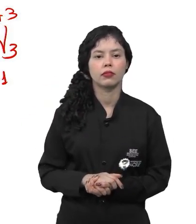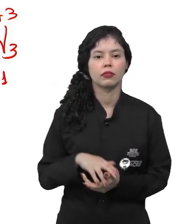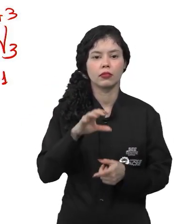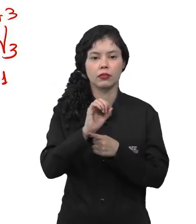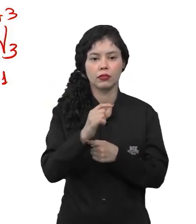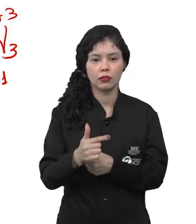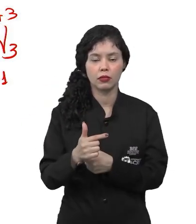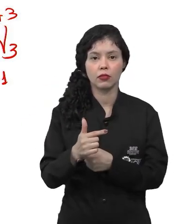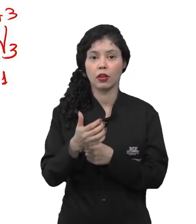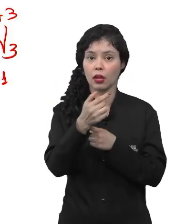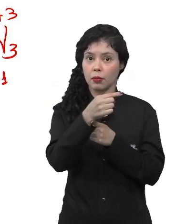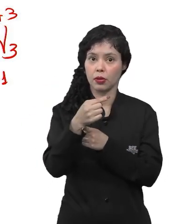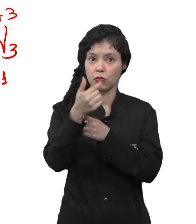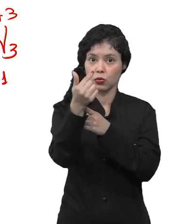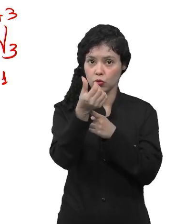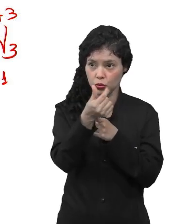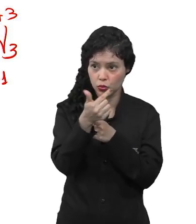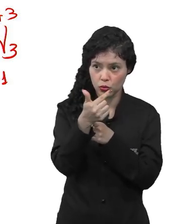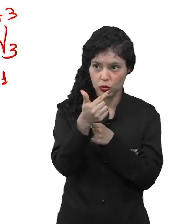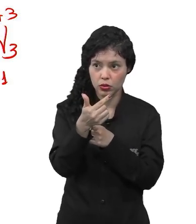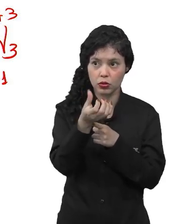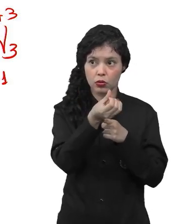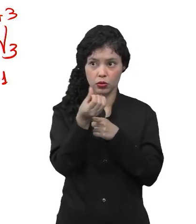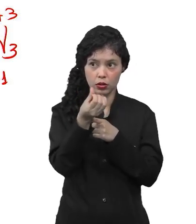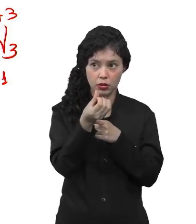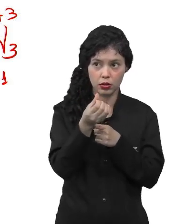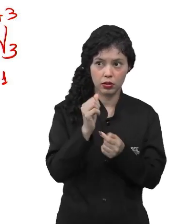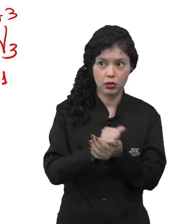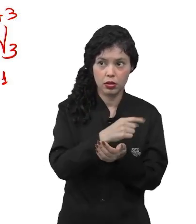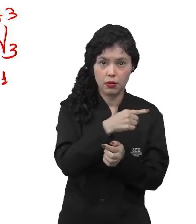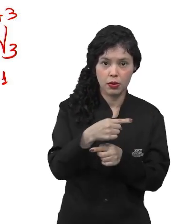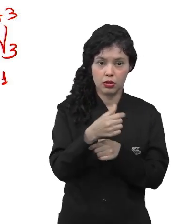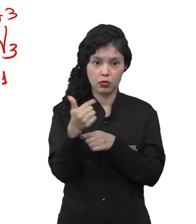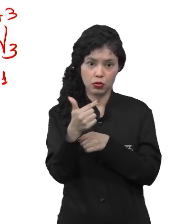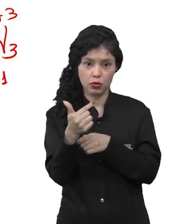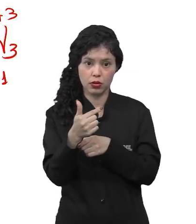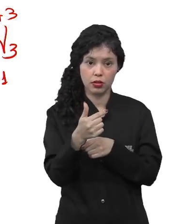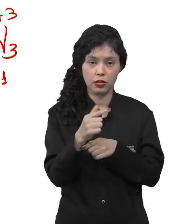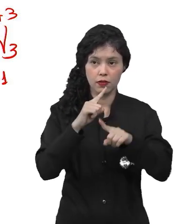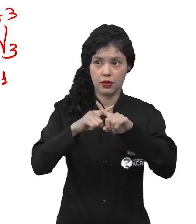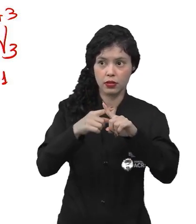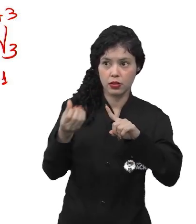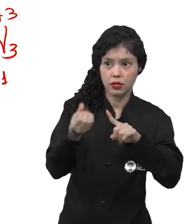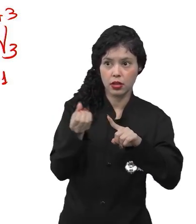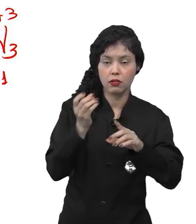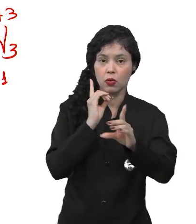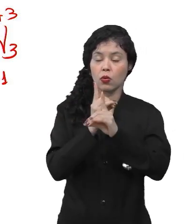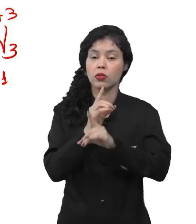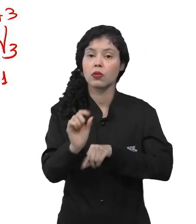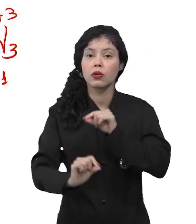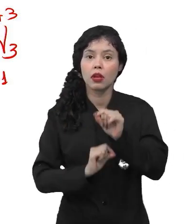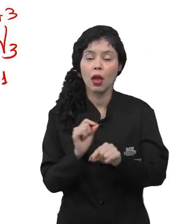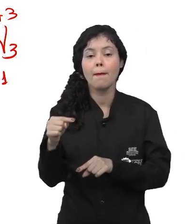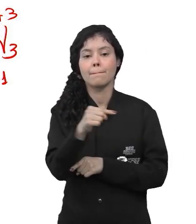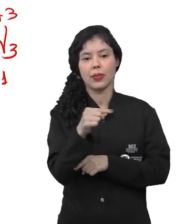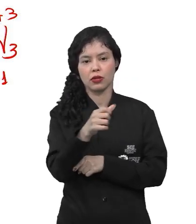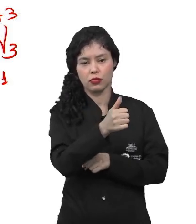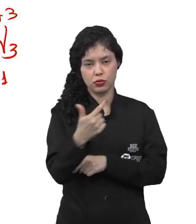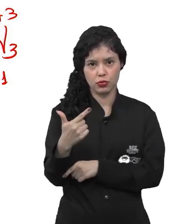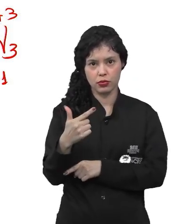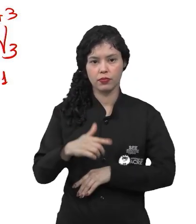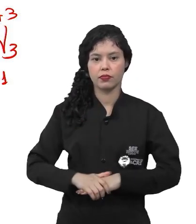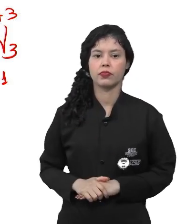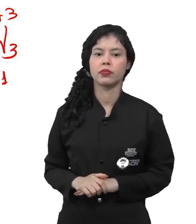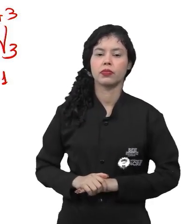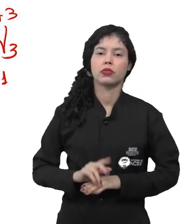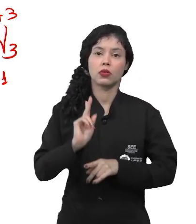Oxigênio é menos 2, eu tenho 6. Então, menos 2 vezes 6, eu vou encontrar menos 12.